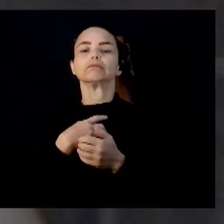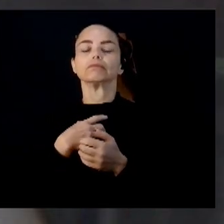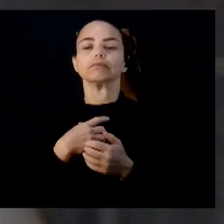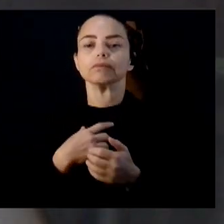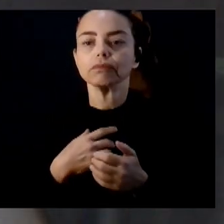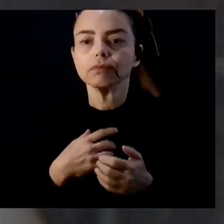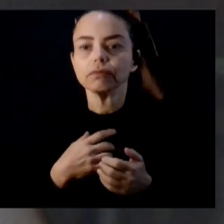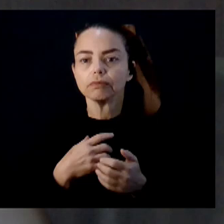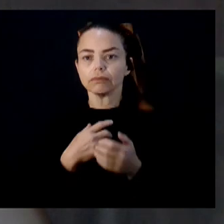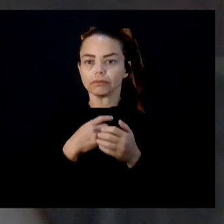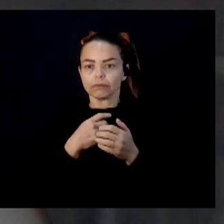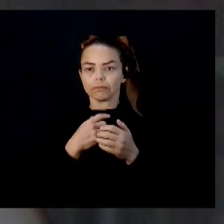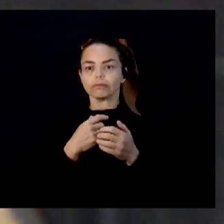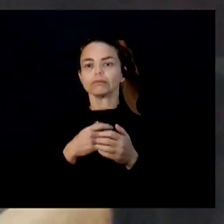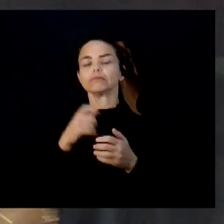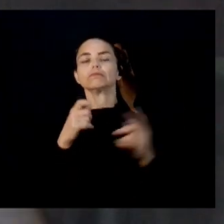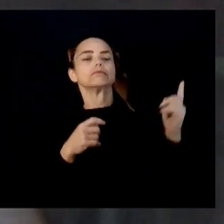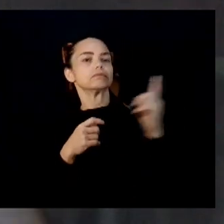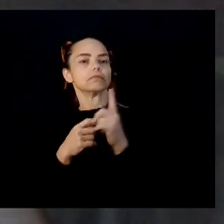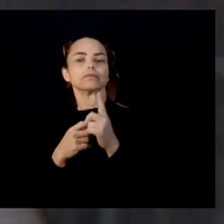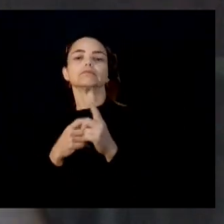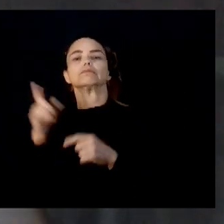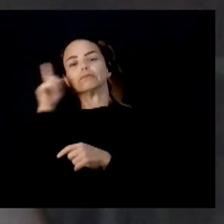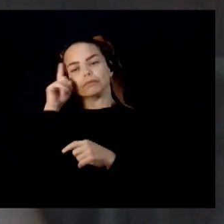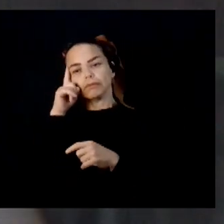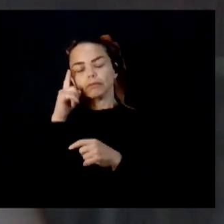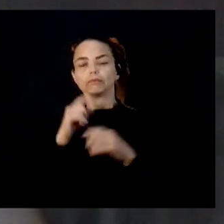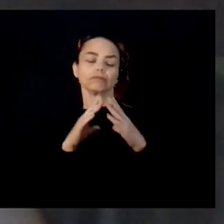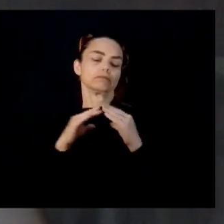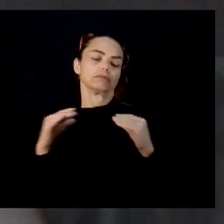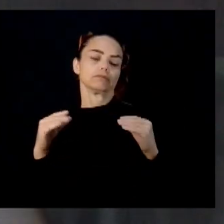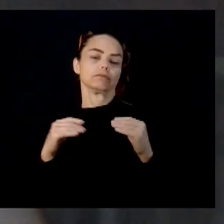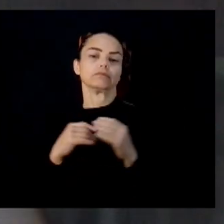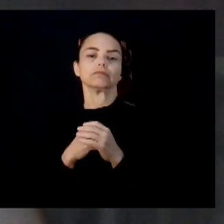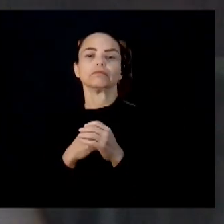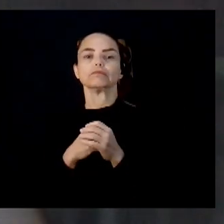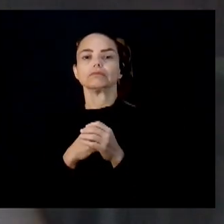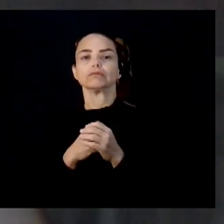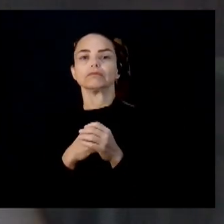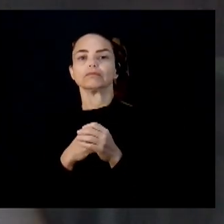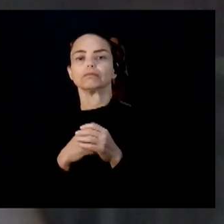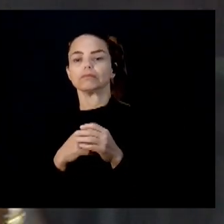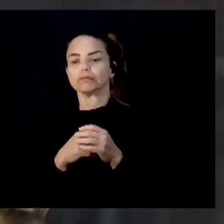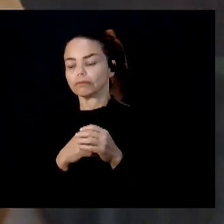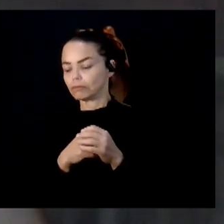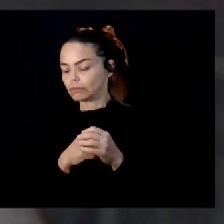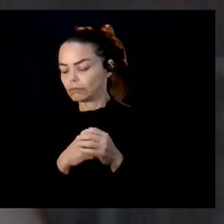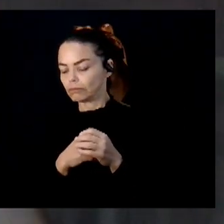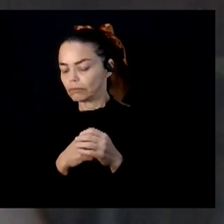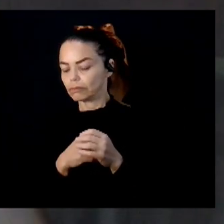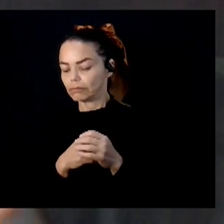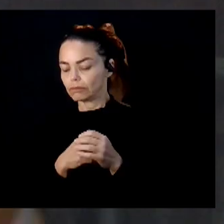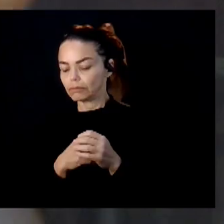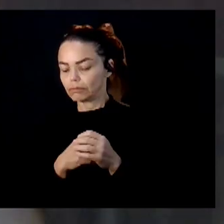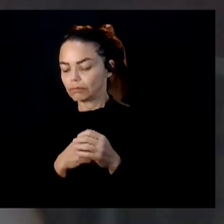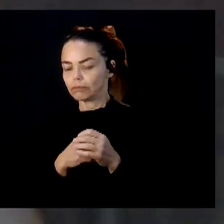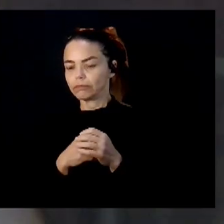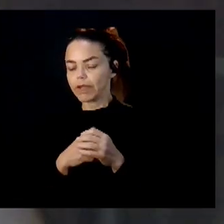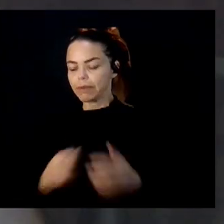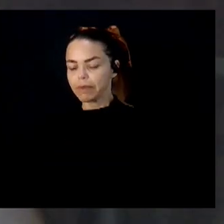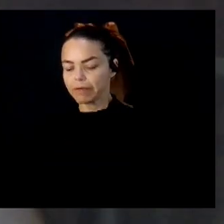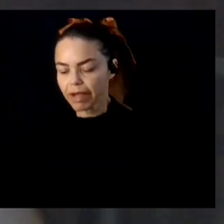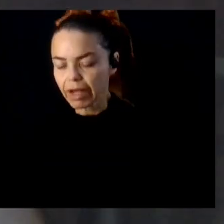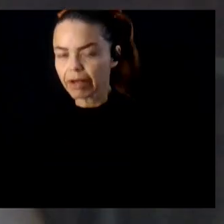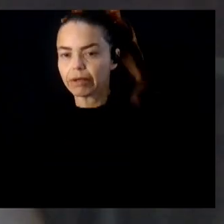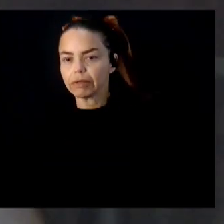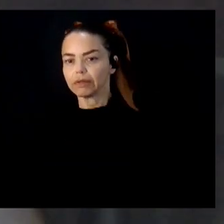na nossa rotina, entra-se numa zona de conforto. Então, talvez o desafio é lidar com essa rotina que o outro começa a fazer